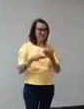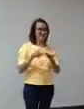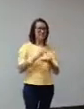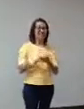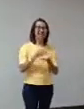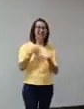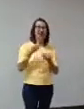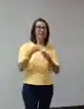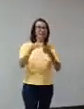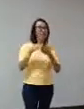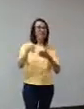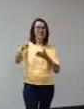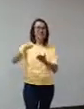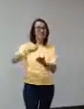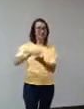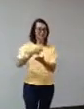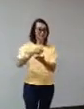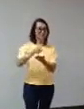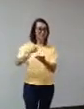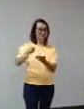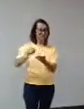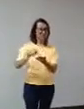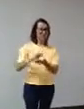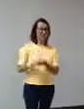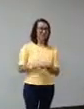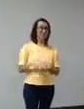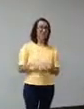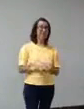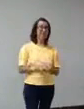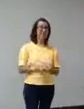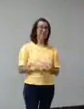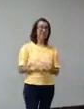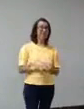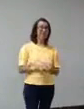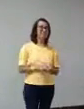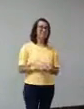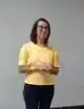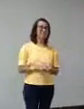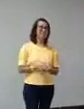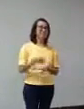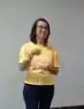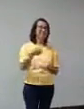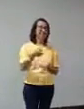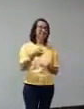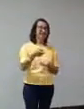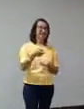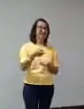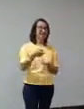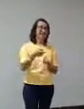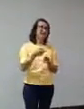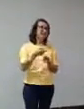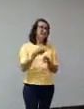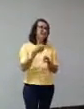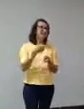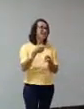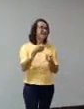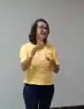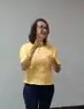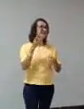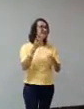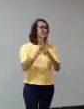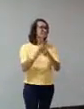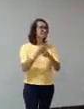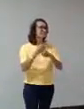autografar. Nesse meio tempo, ele conseguiu, de algum jeito, o nosso endereço, e ele